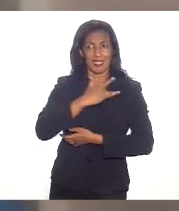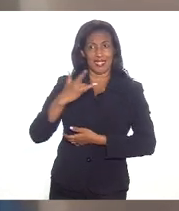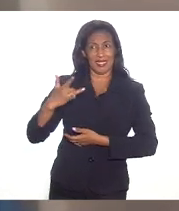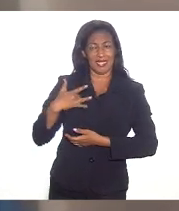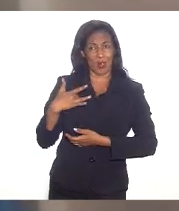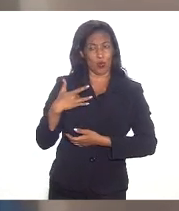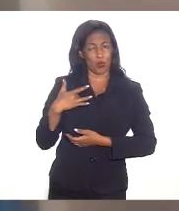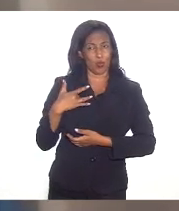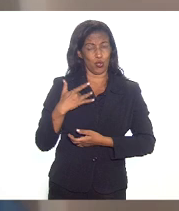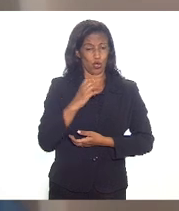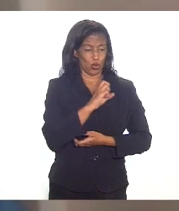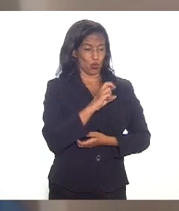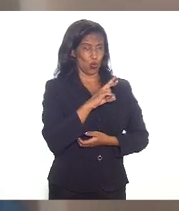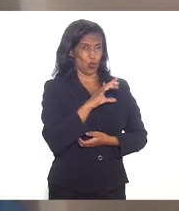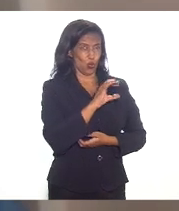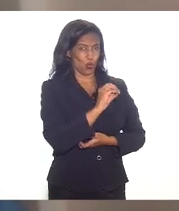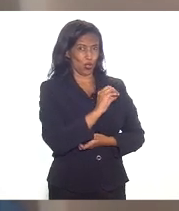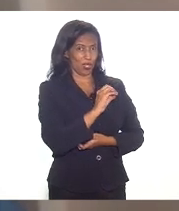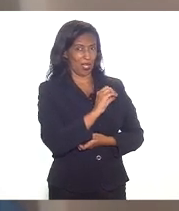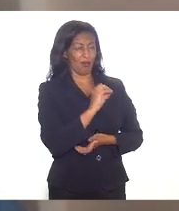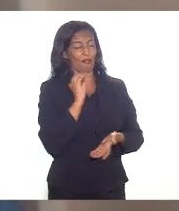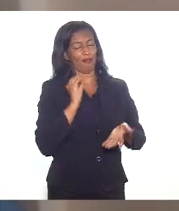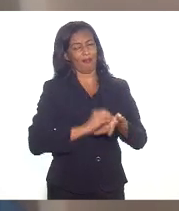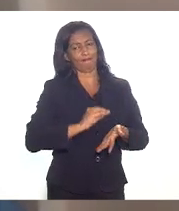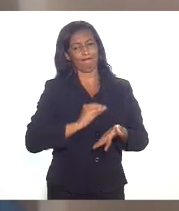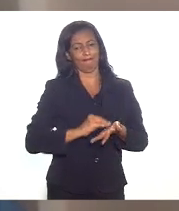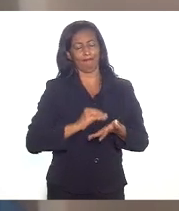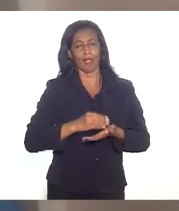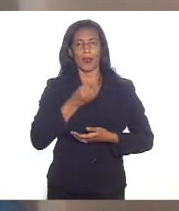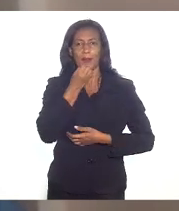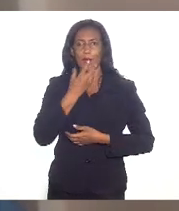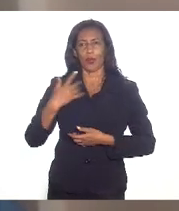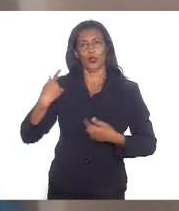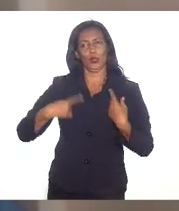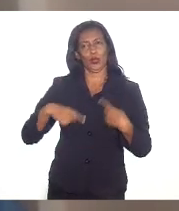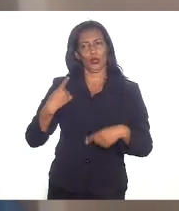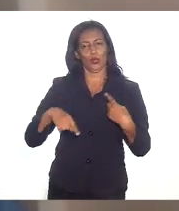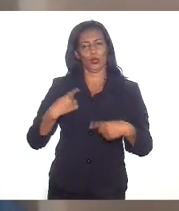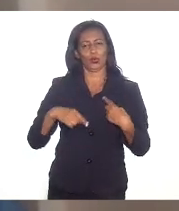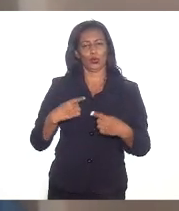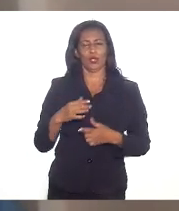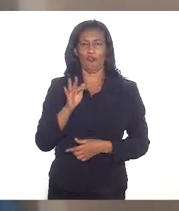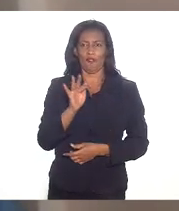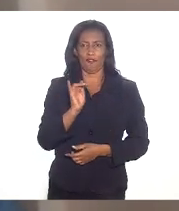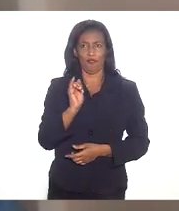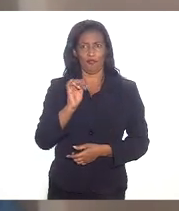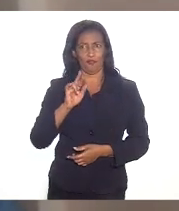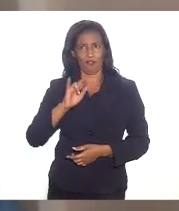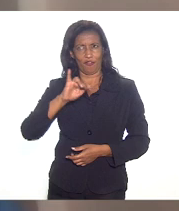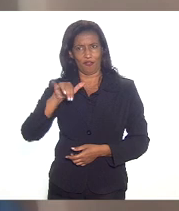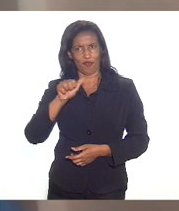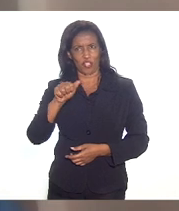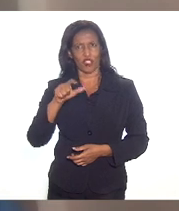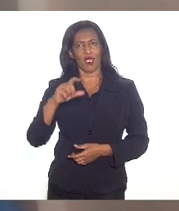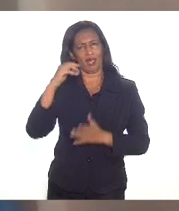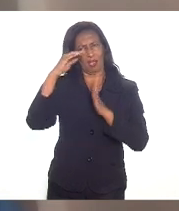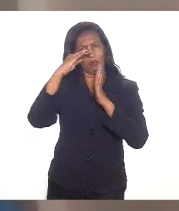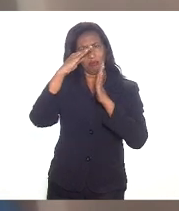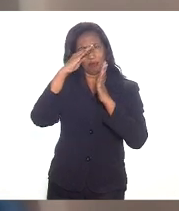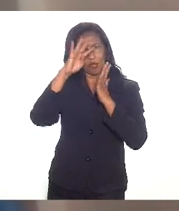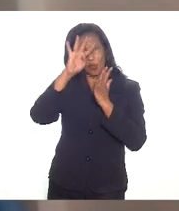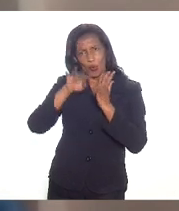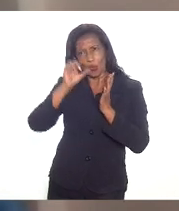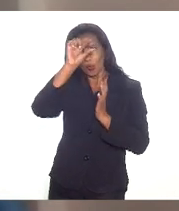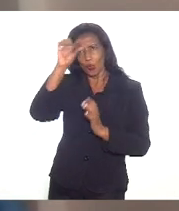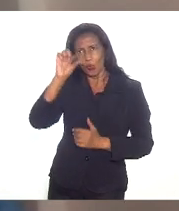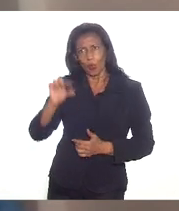educação é custeio. Então, eu acho que essa é uma discussão boa para a gente levar aí com a Firjan de forma fraterna. É um índice importante, principalmente na saúde e